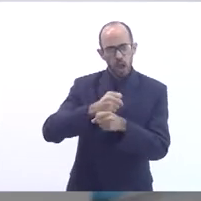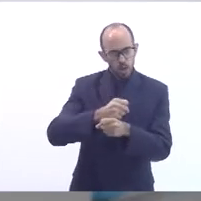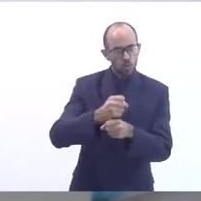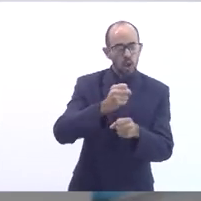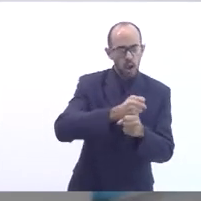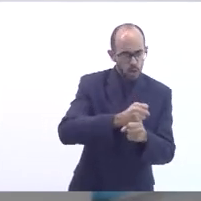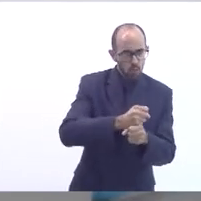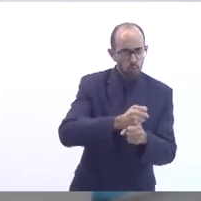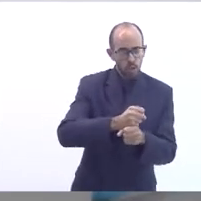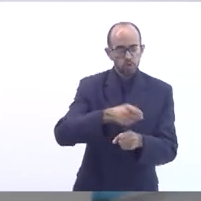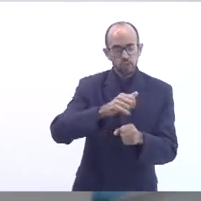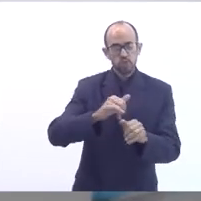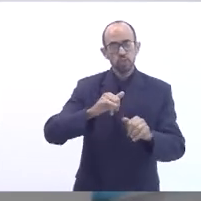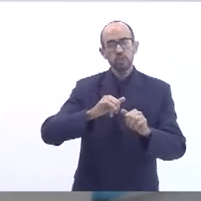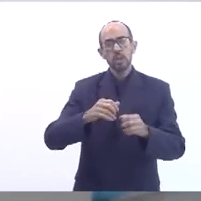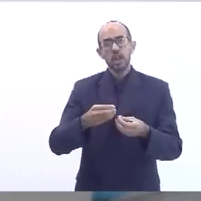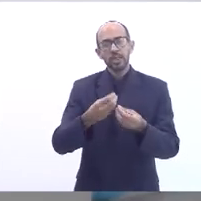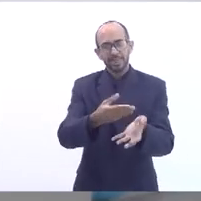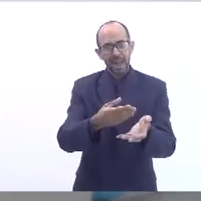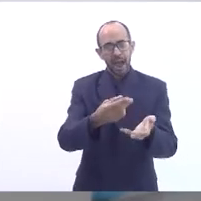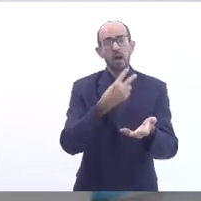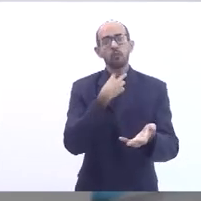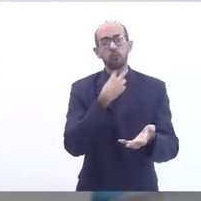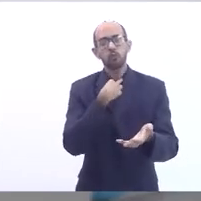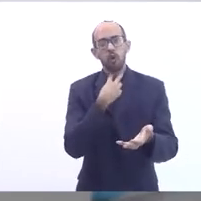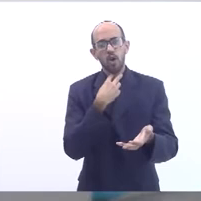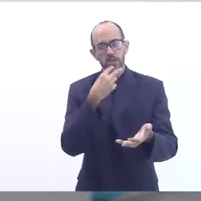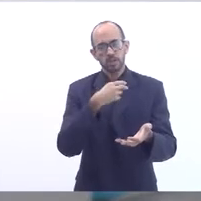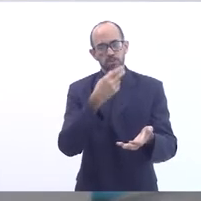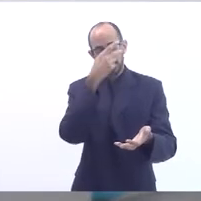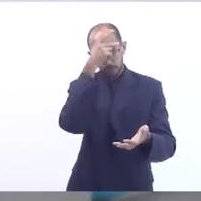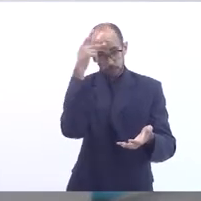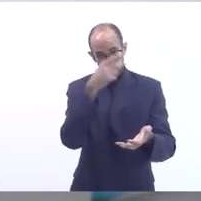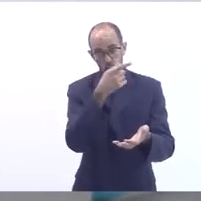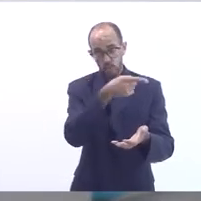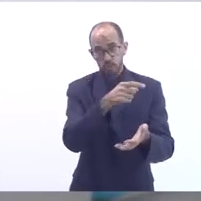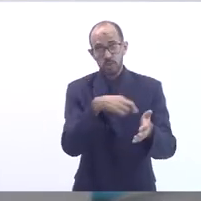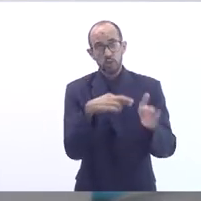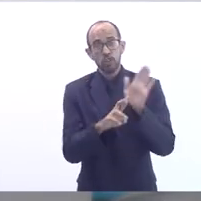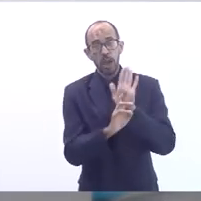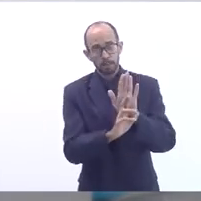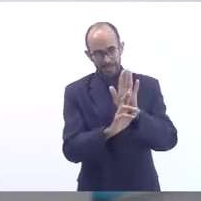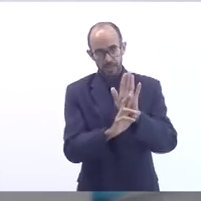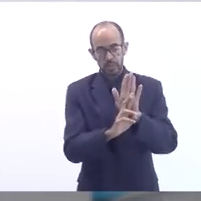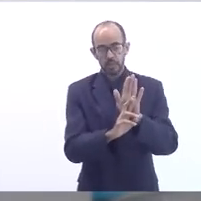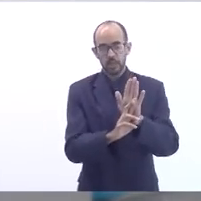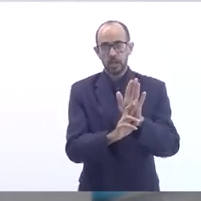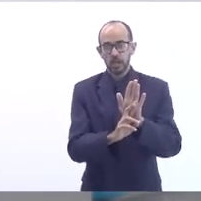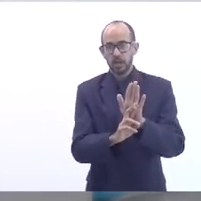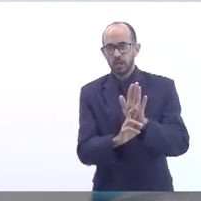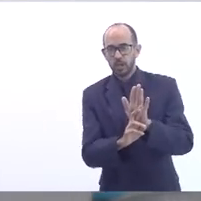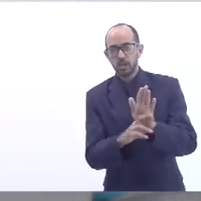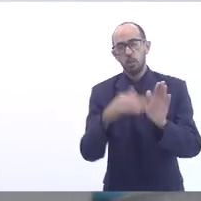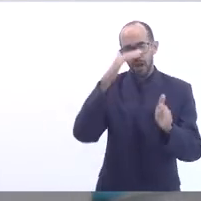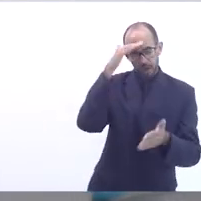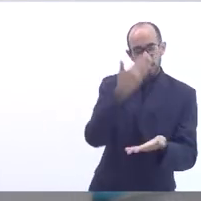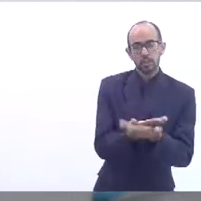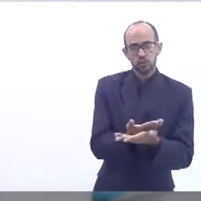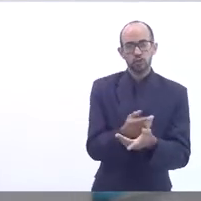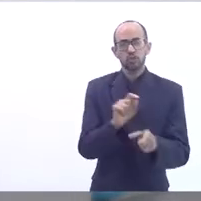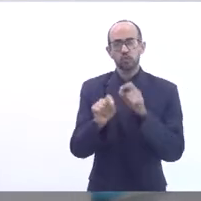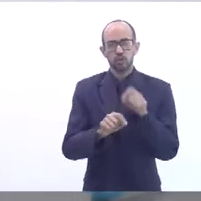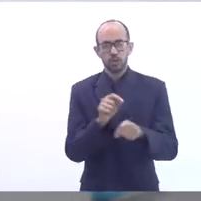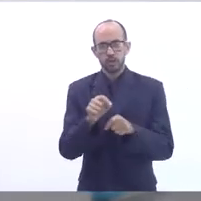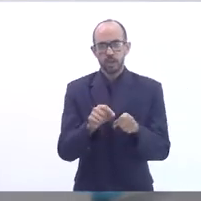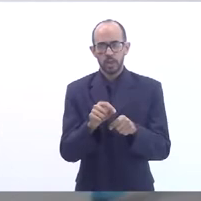pessoas que não são ouvidas pelo Estado e eu como ativista paciente acredito que a marcha mobiliza a população de dentro e fora